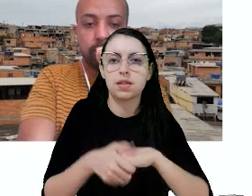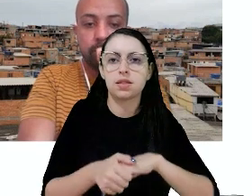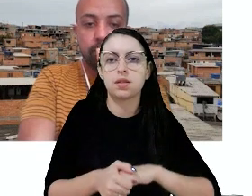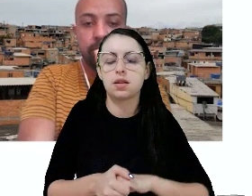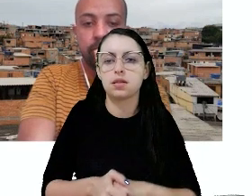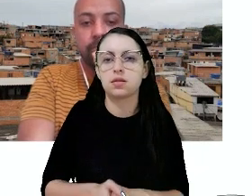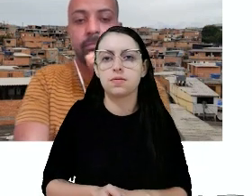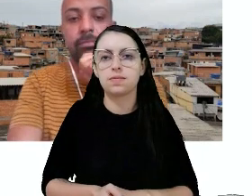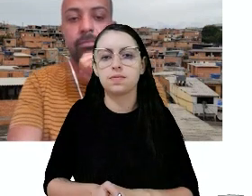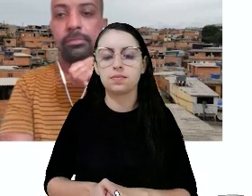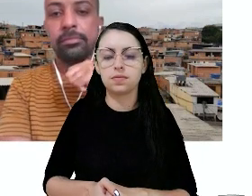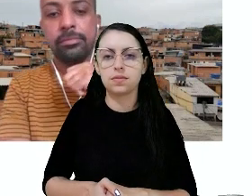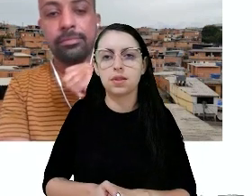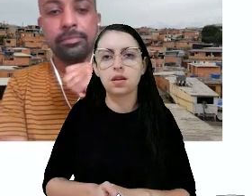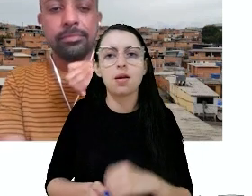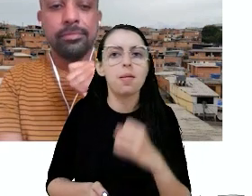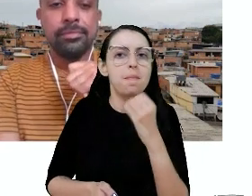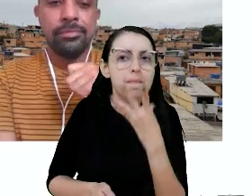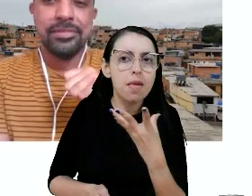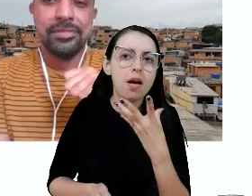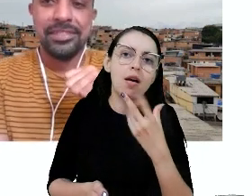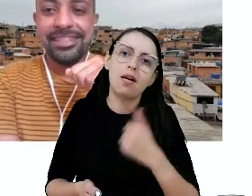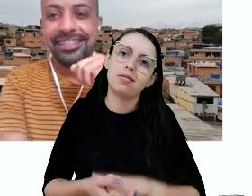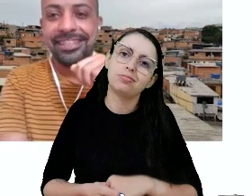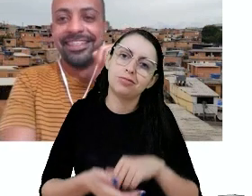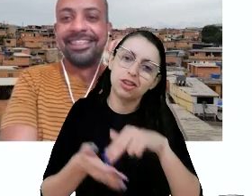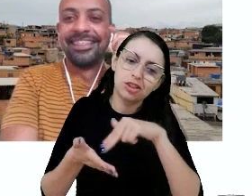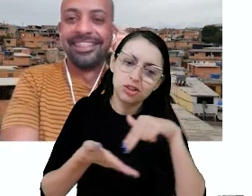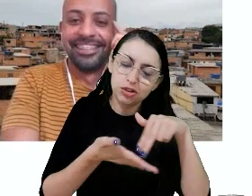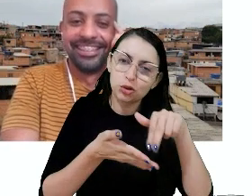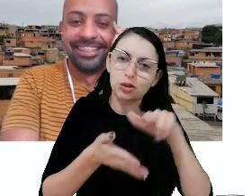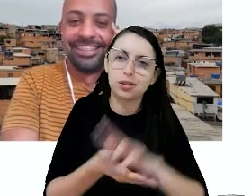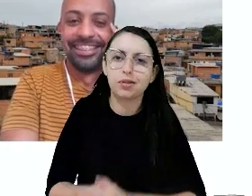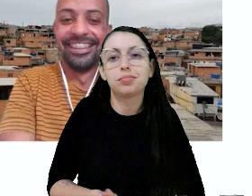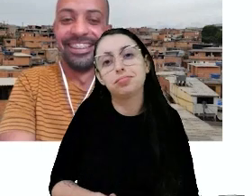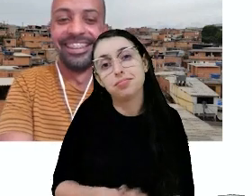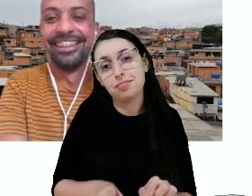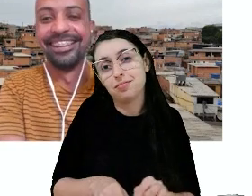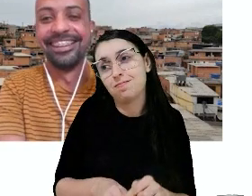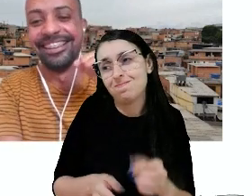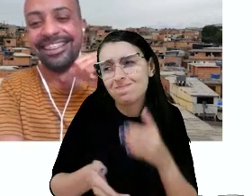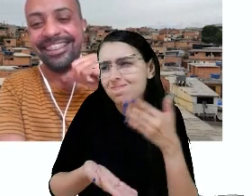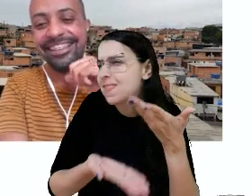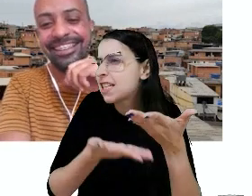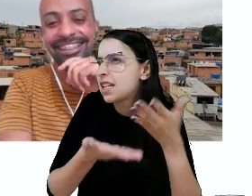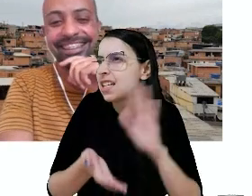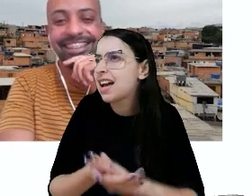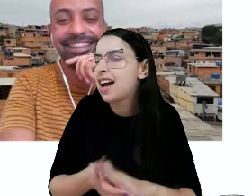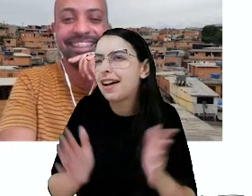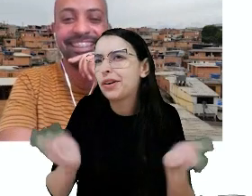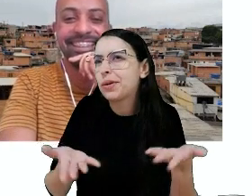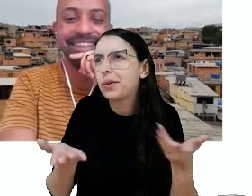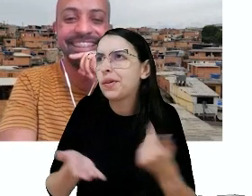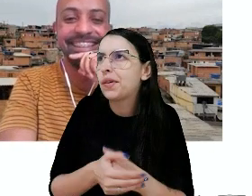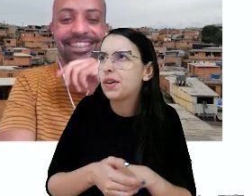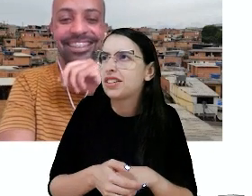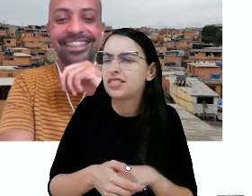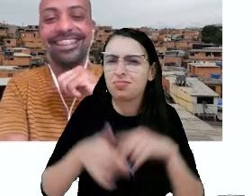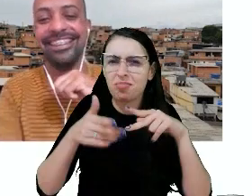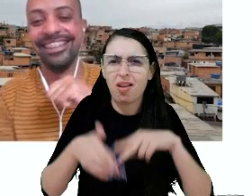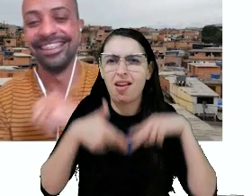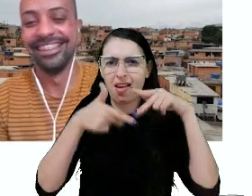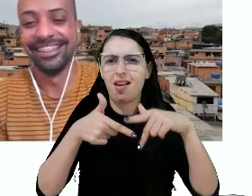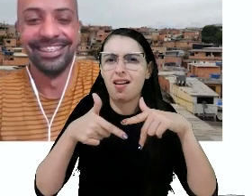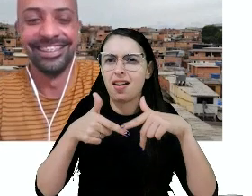da Liderança Social. Que bom que você não se tornou skatista, não é? Porque, no máximo, Lê Maestro, você estaria fazendo